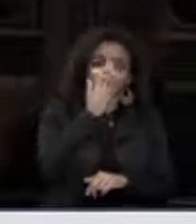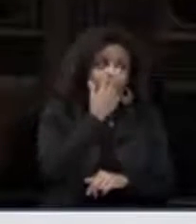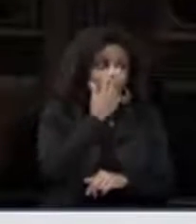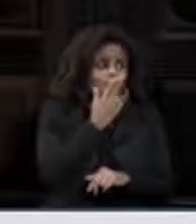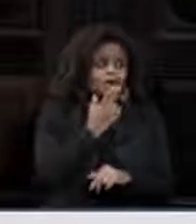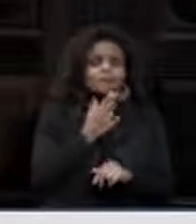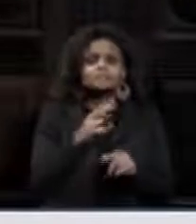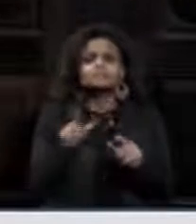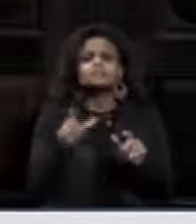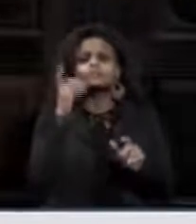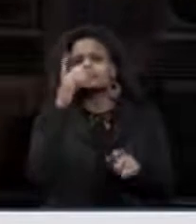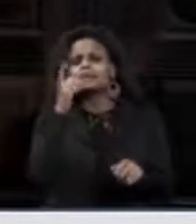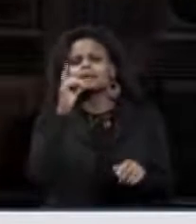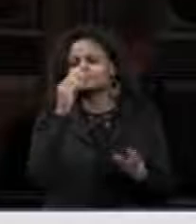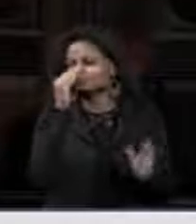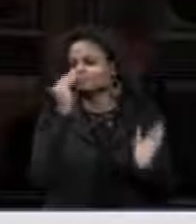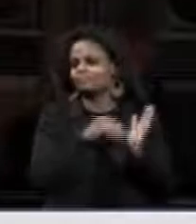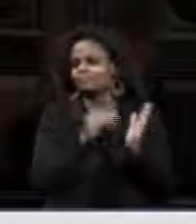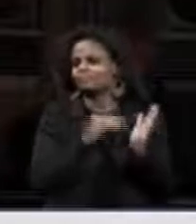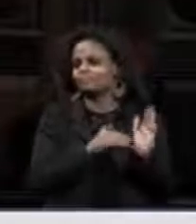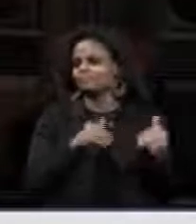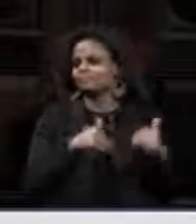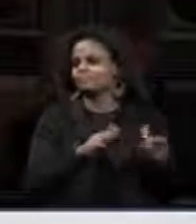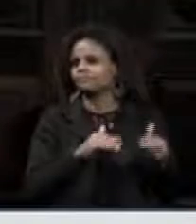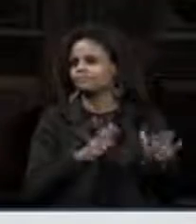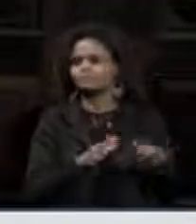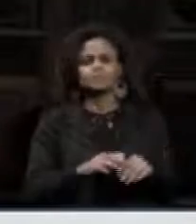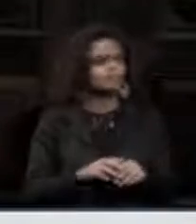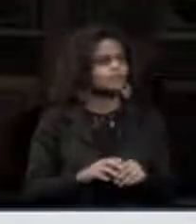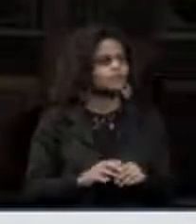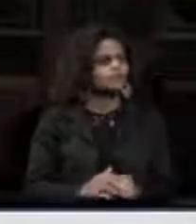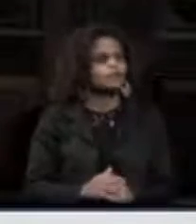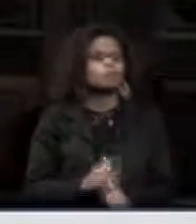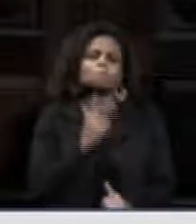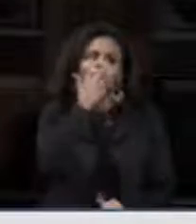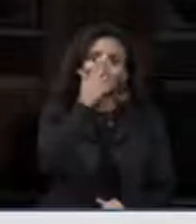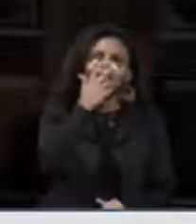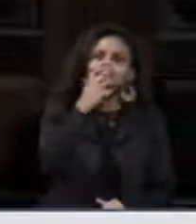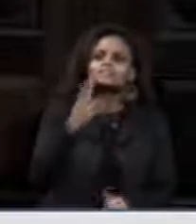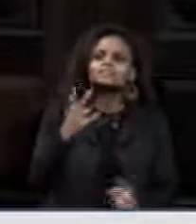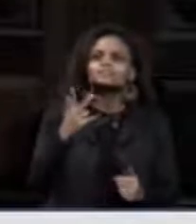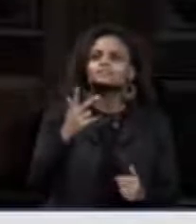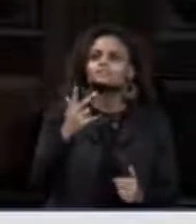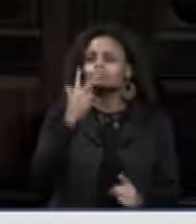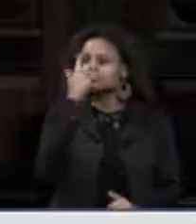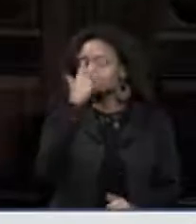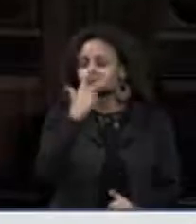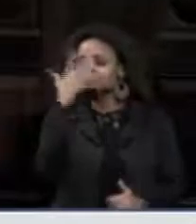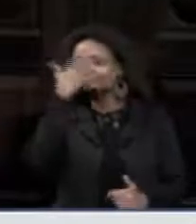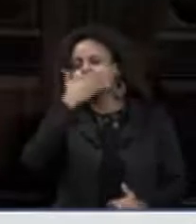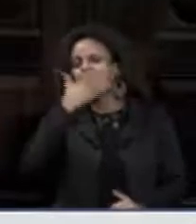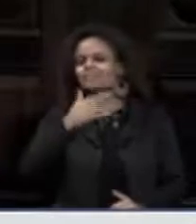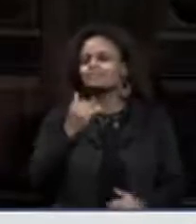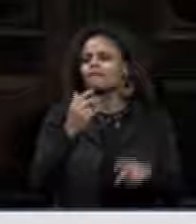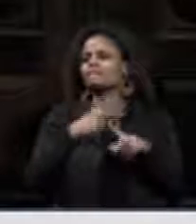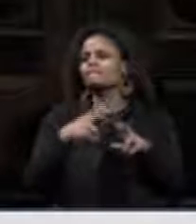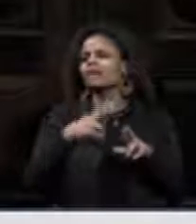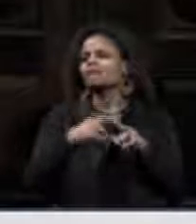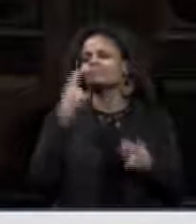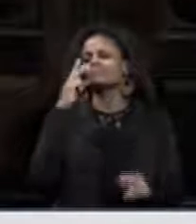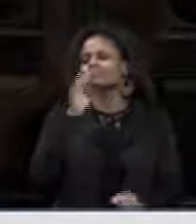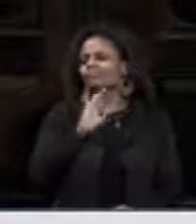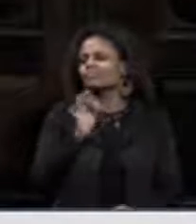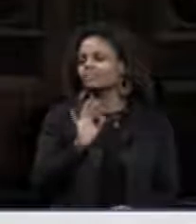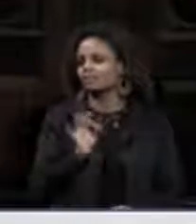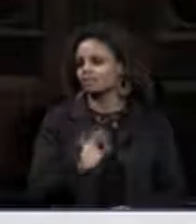ou se não deixa muitas falhas, há uma certa complacência aí por parte de quem